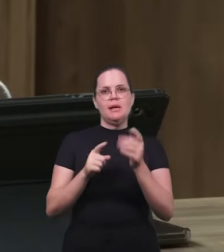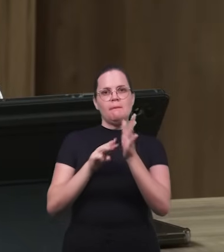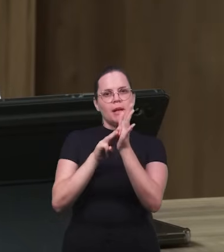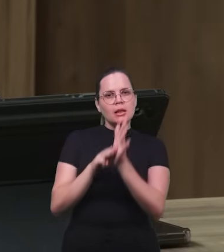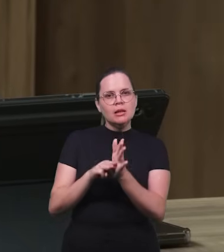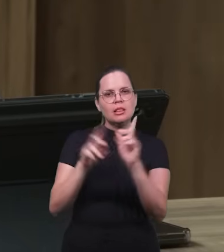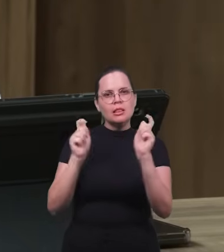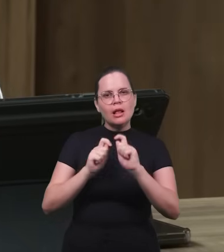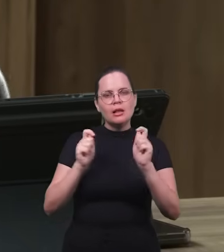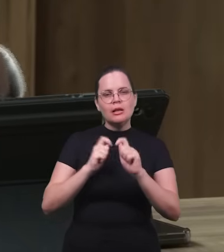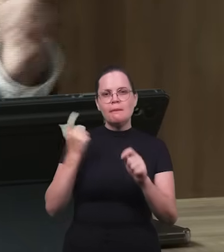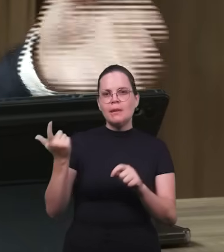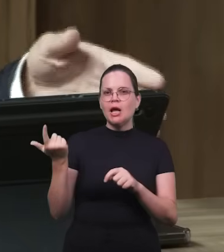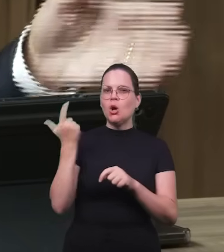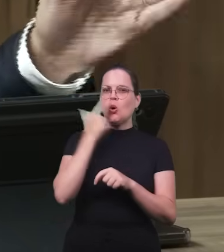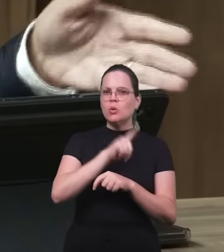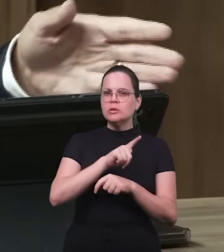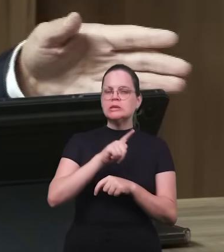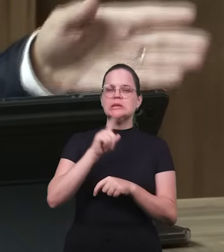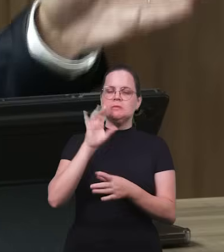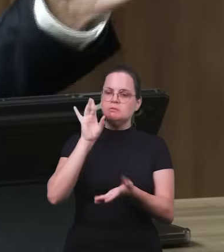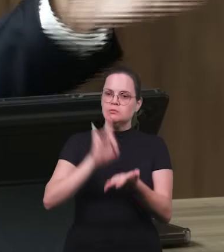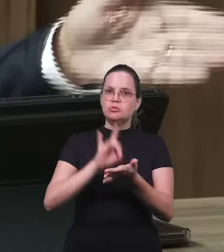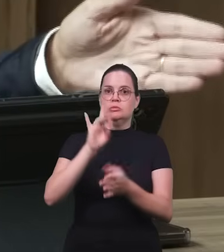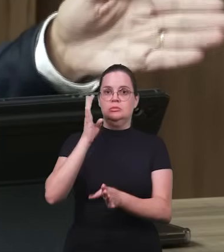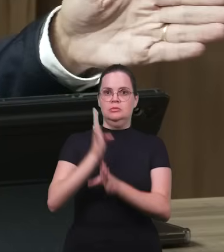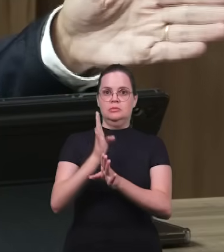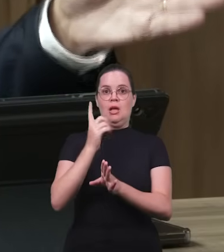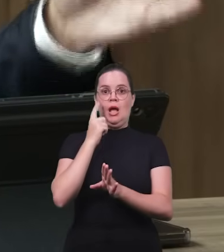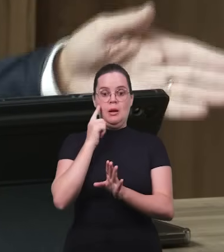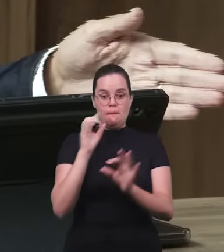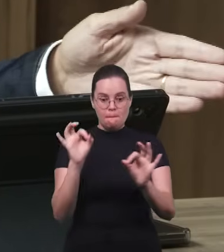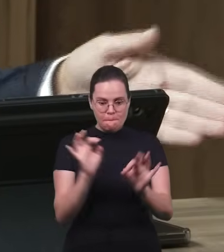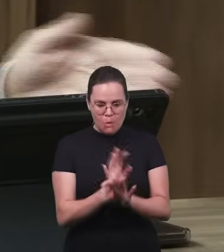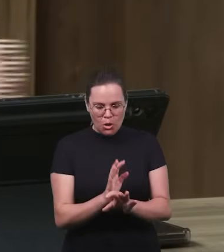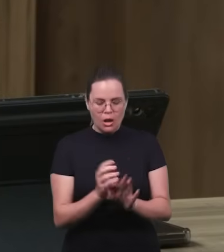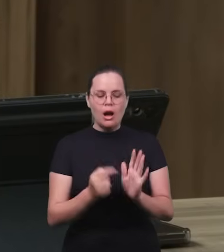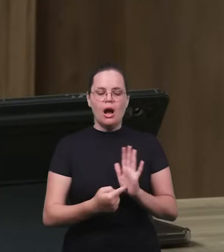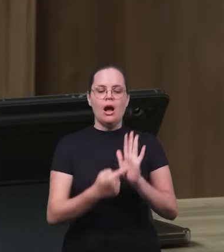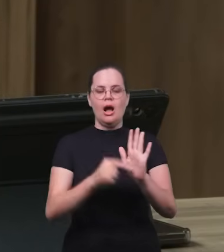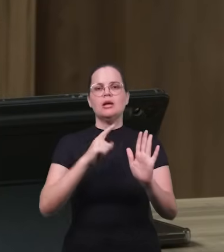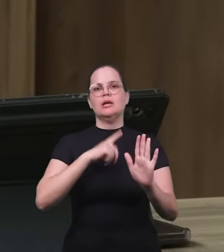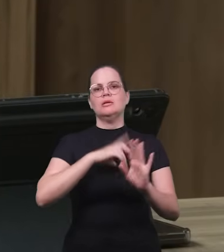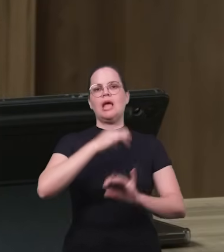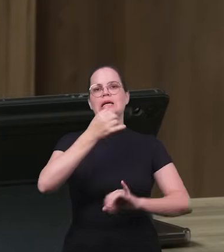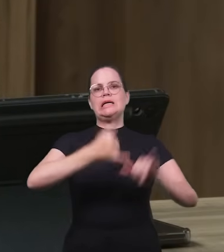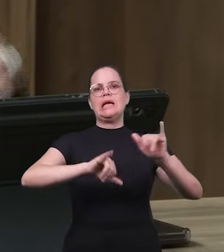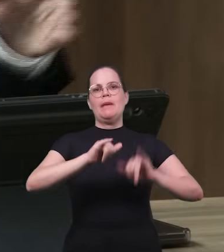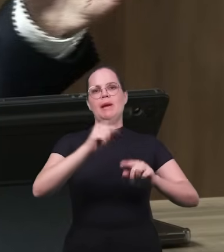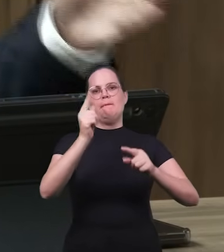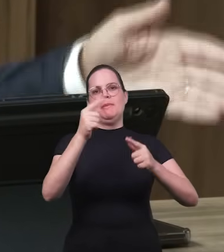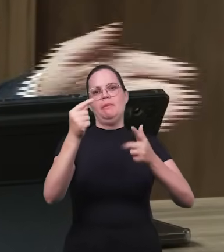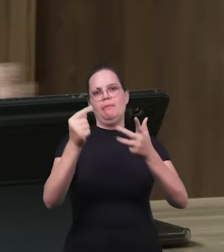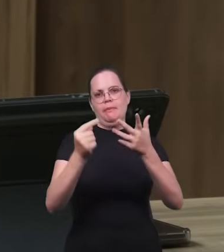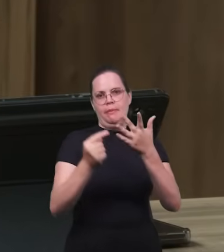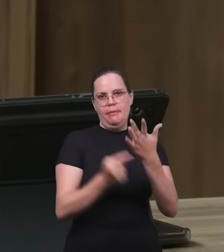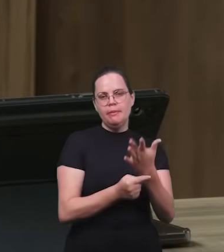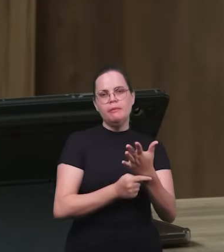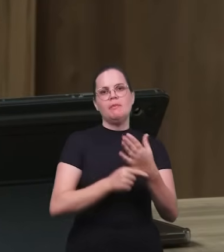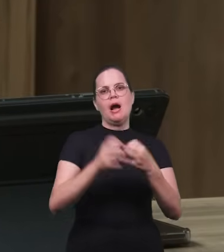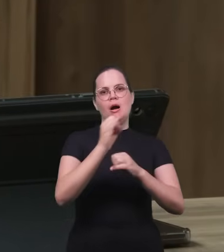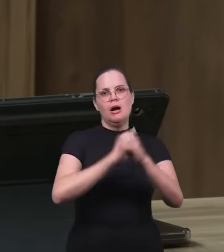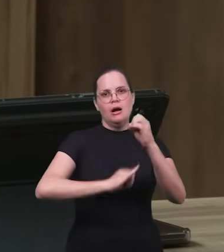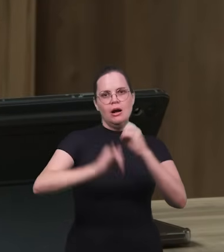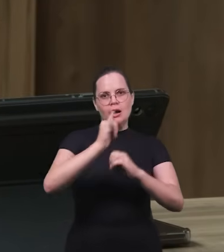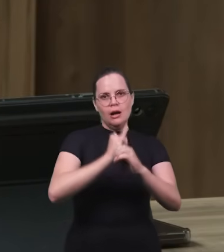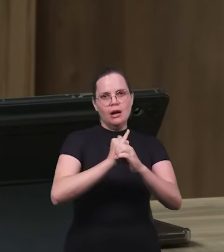a realidade ao ponto de dizer, olha, aqui neste produto você tem este composto, nesse outro você tem esse outro composto,